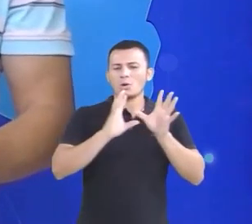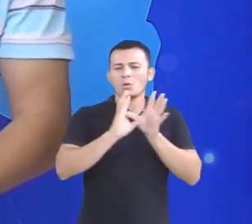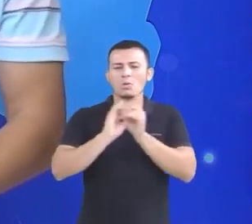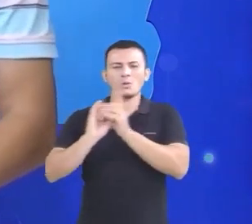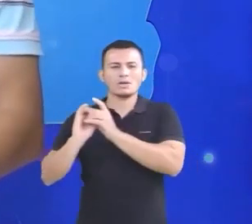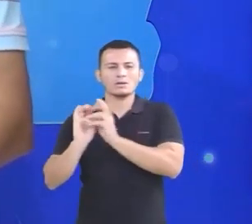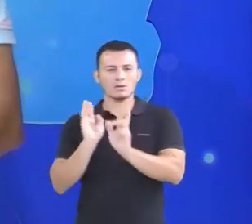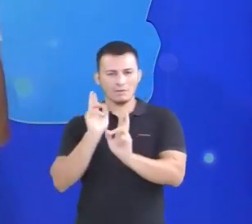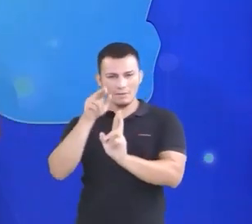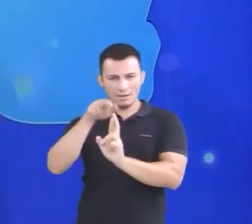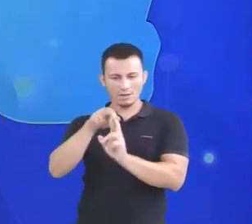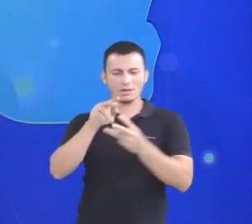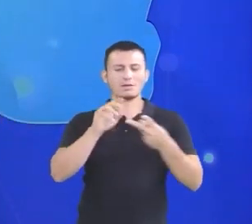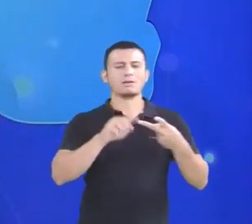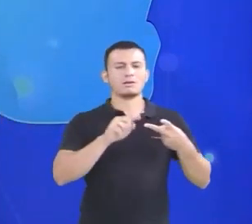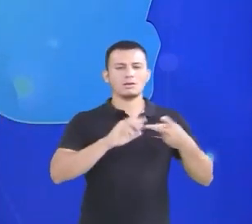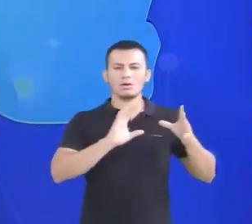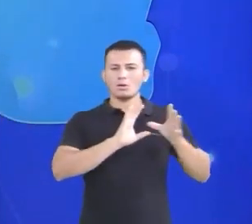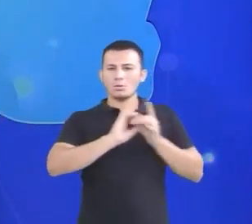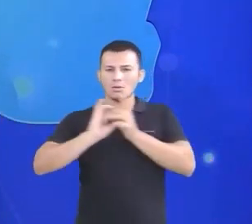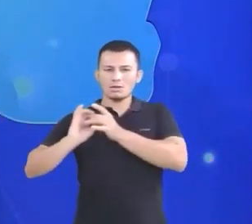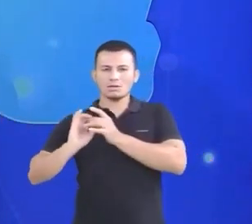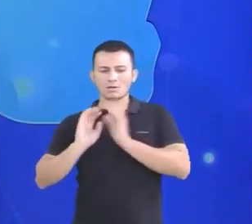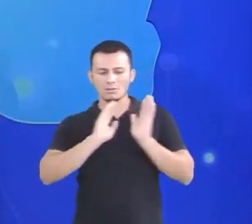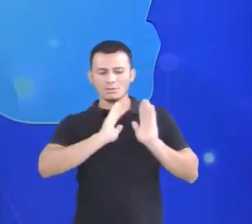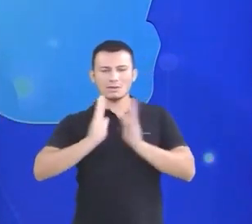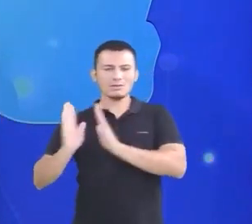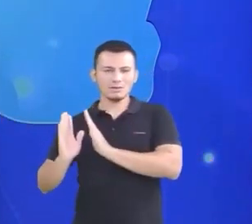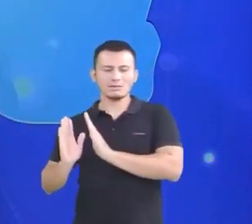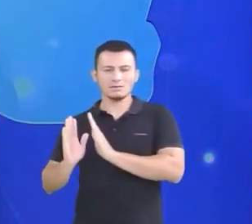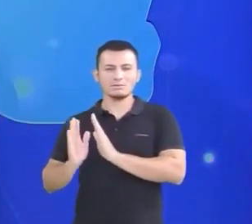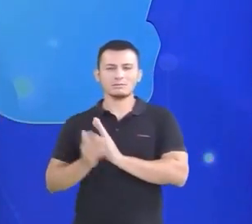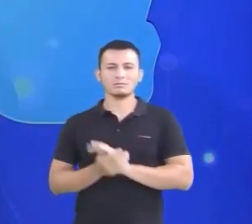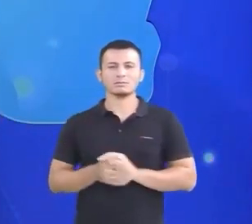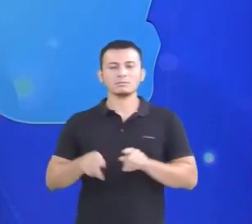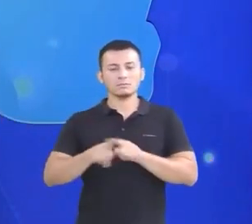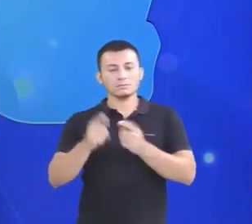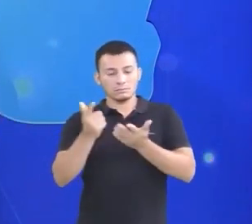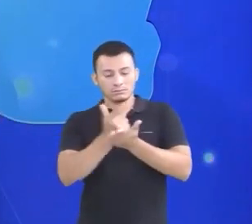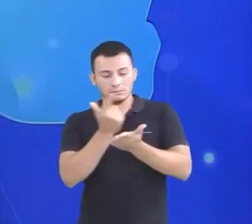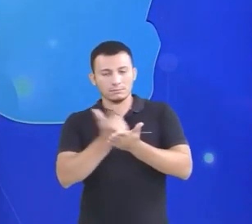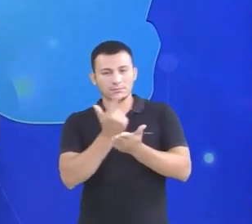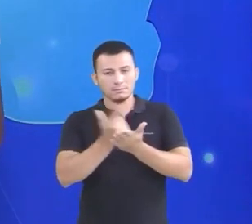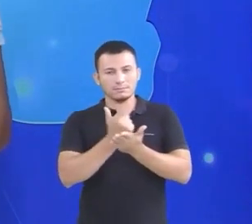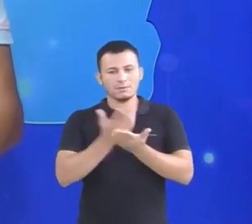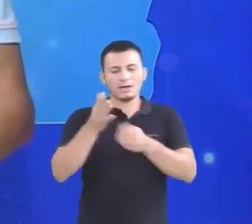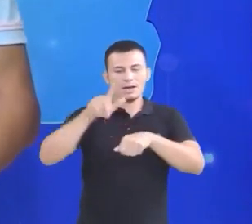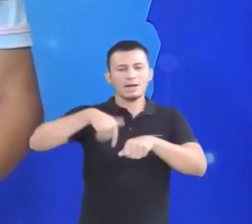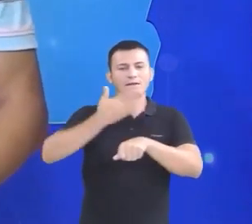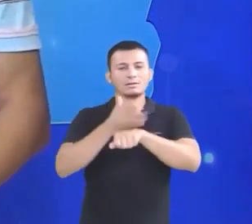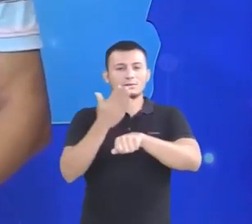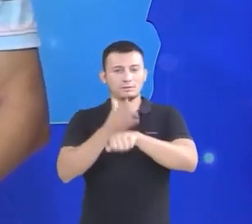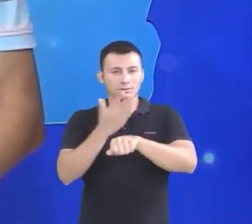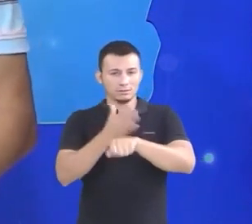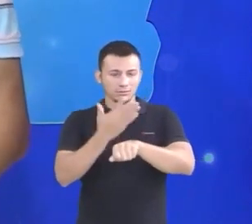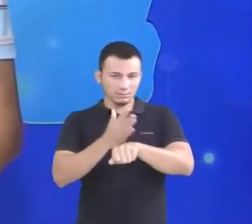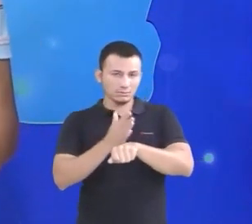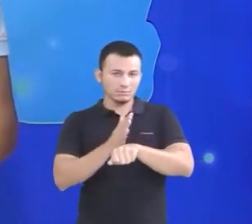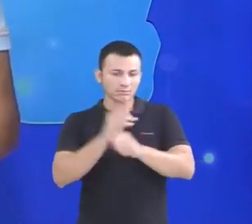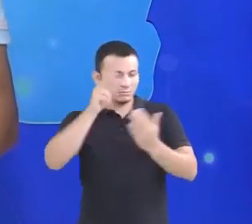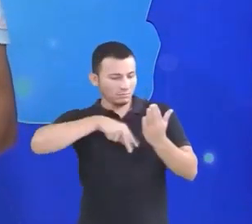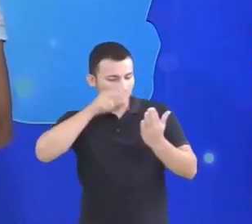referencial, a coesão sequencial. E além disso, além do livro servir para vocês exercitarem o que nós